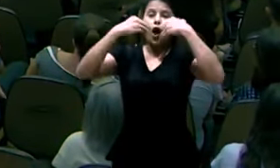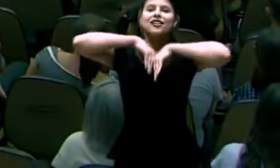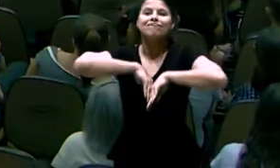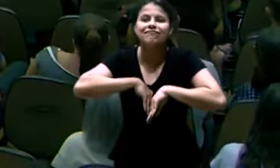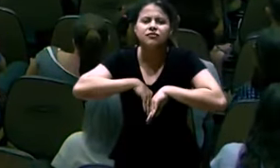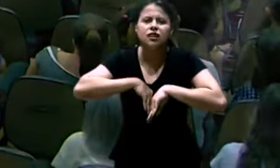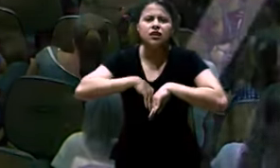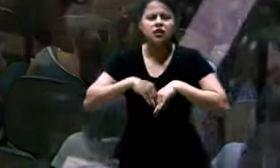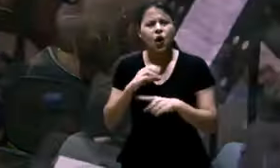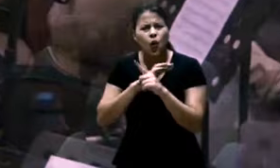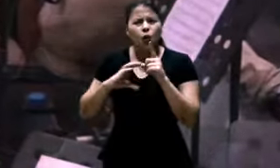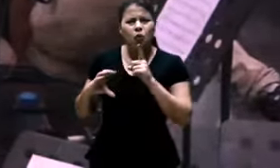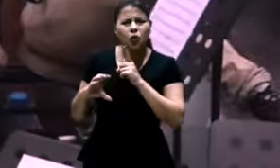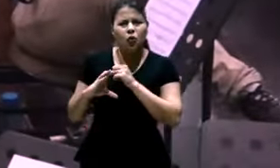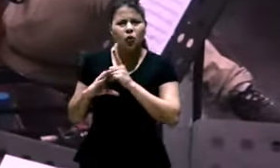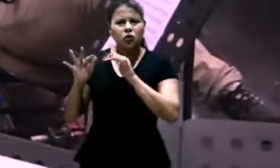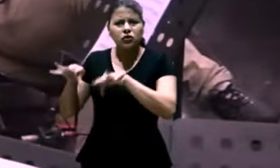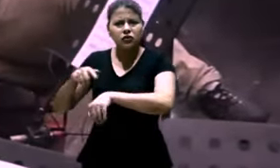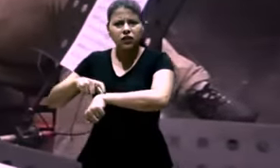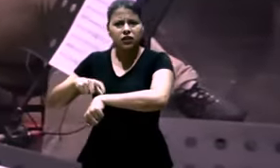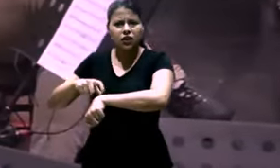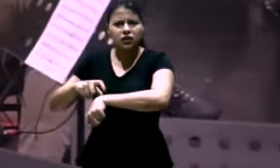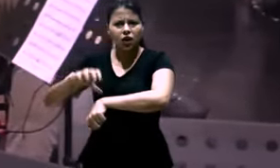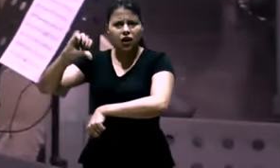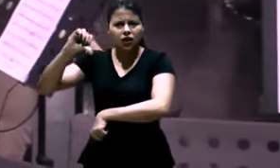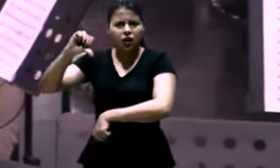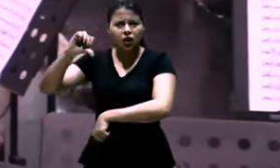não. Então aonde é o culto? Passando roupa.